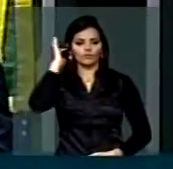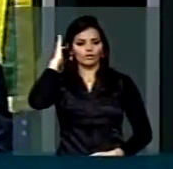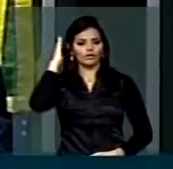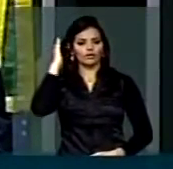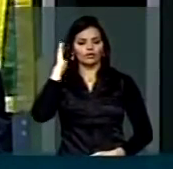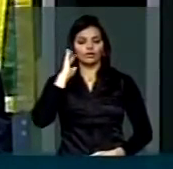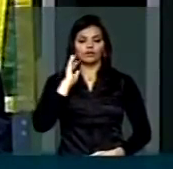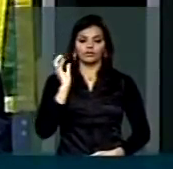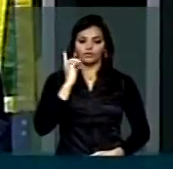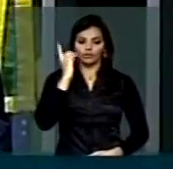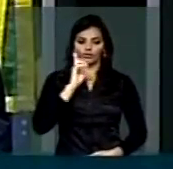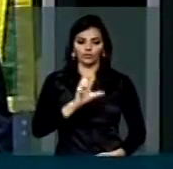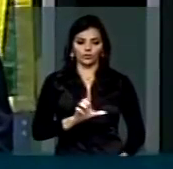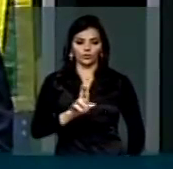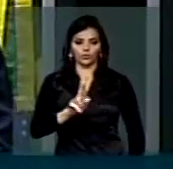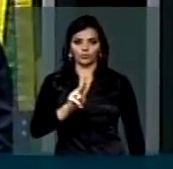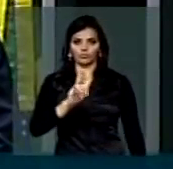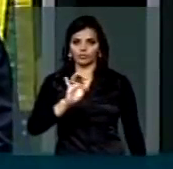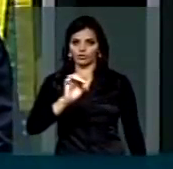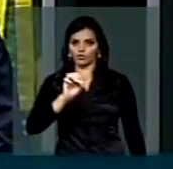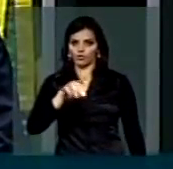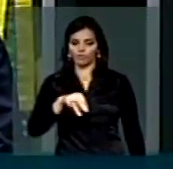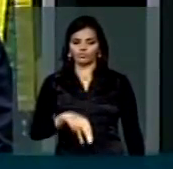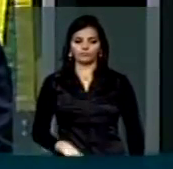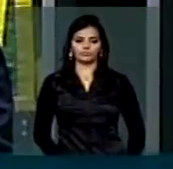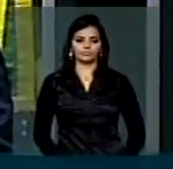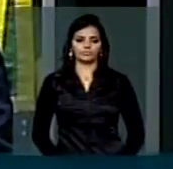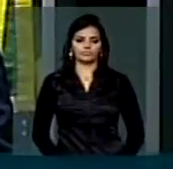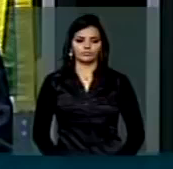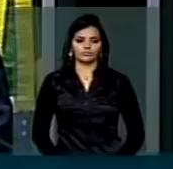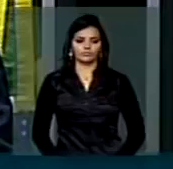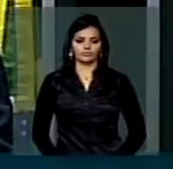Lopion, o senhor pediu a intervenção.